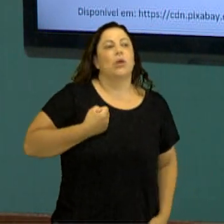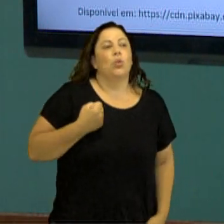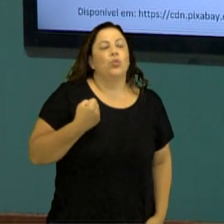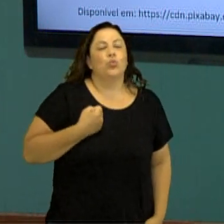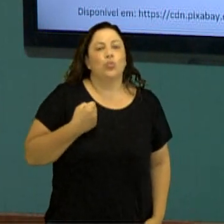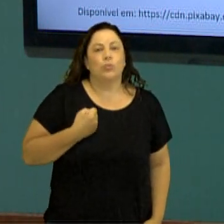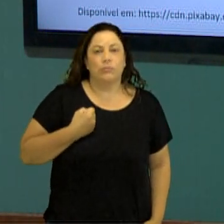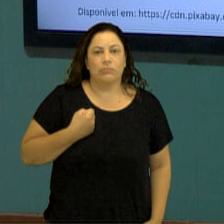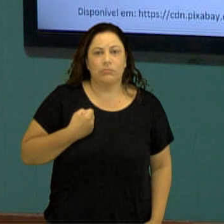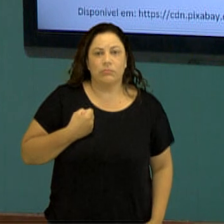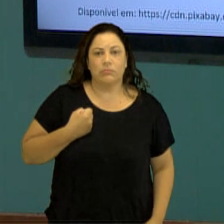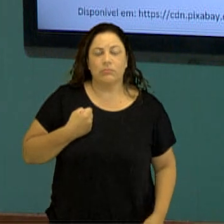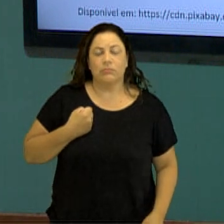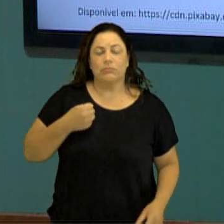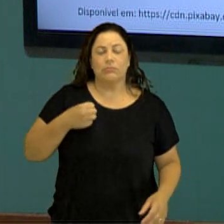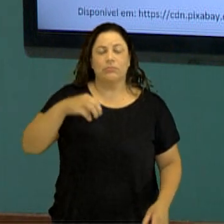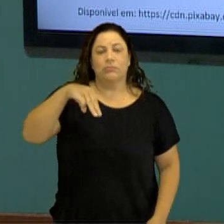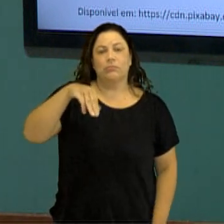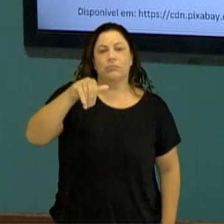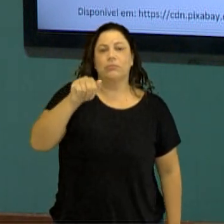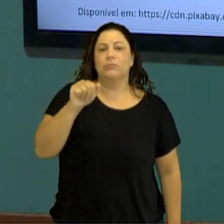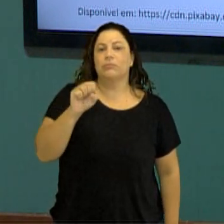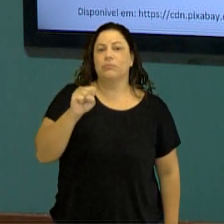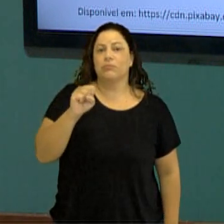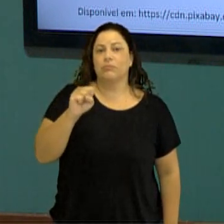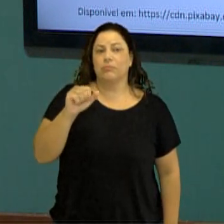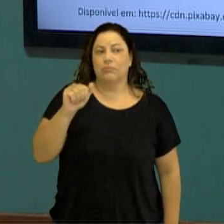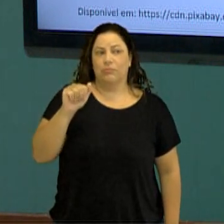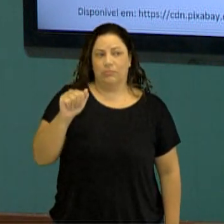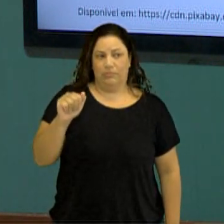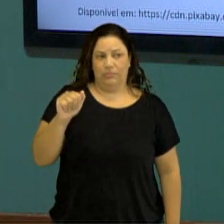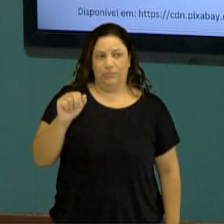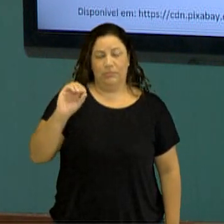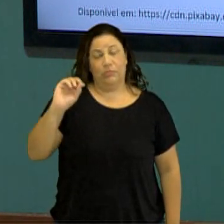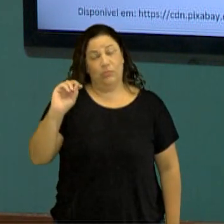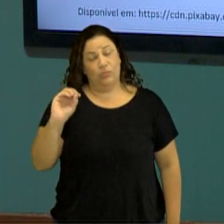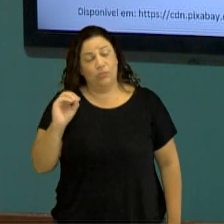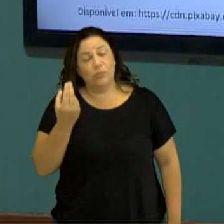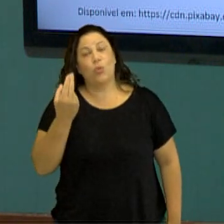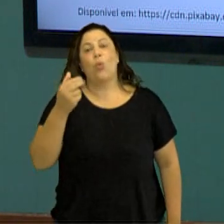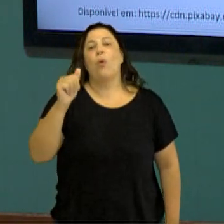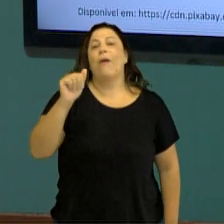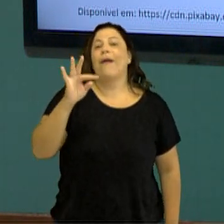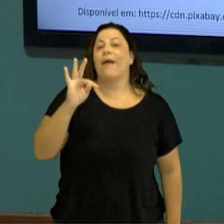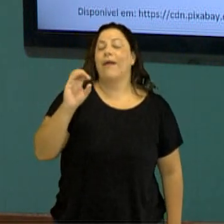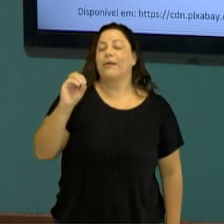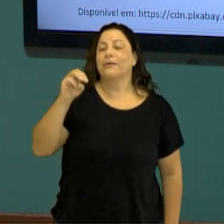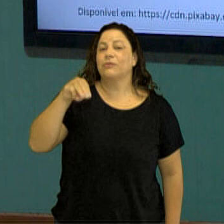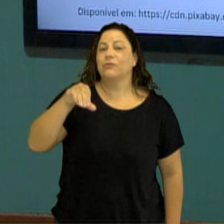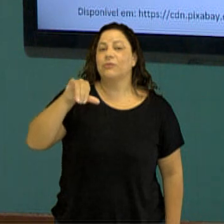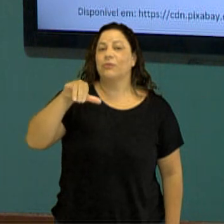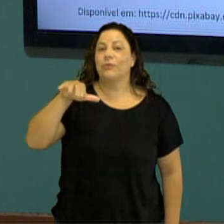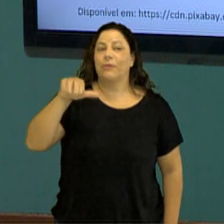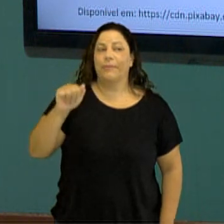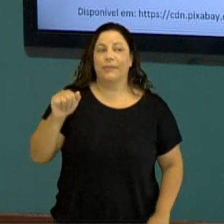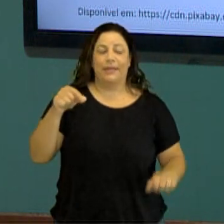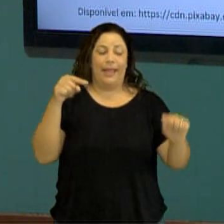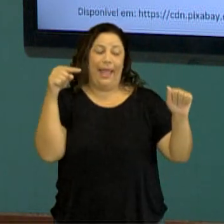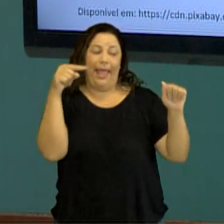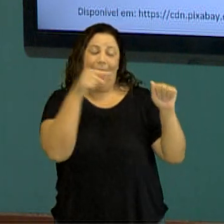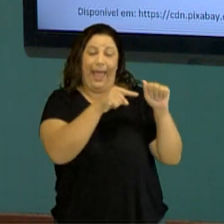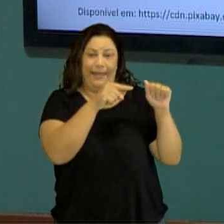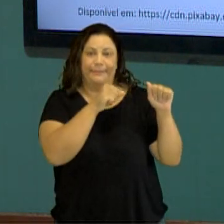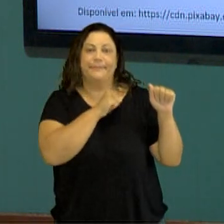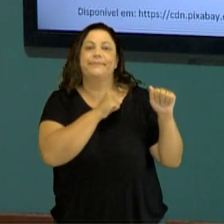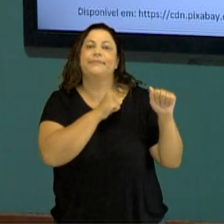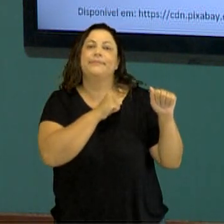de massa ou massa atômica é representado pela letra A. O que